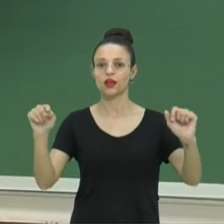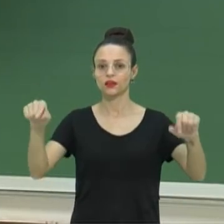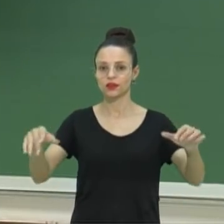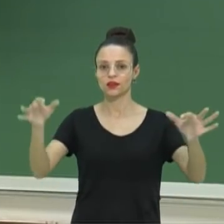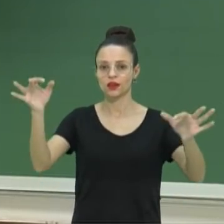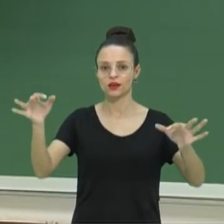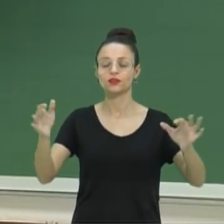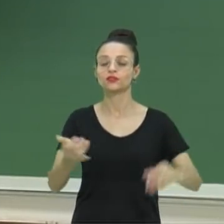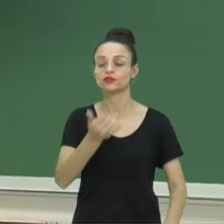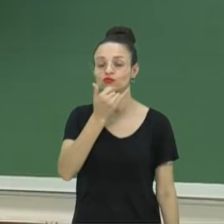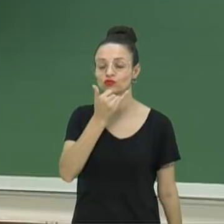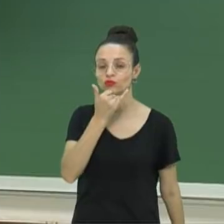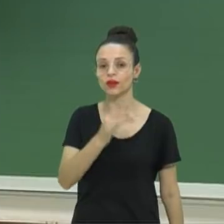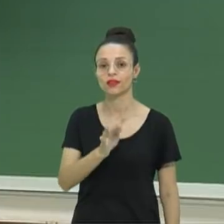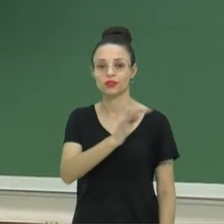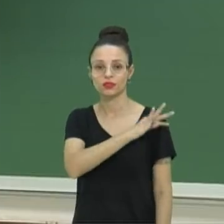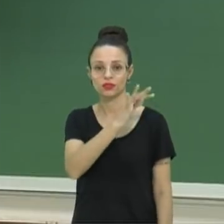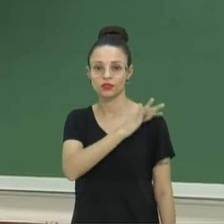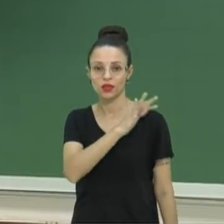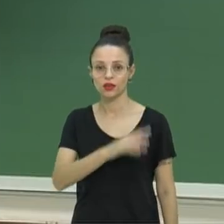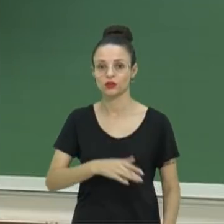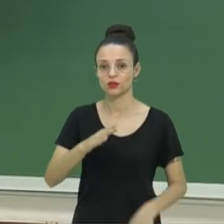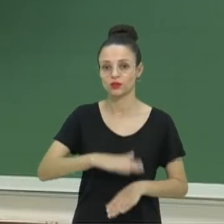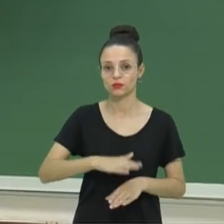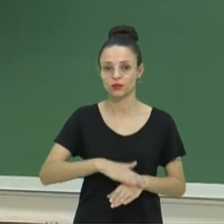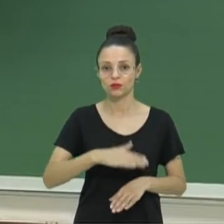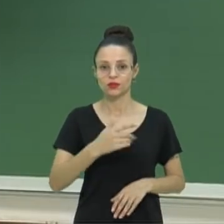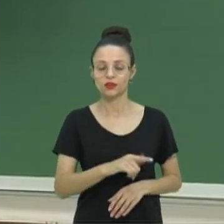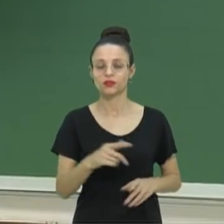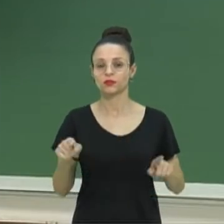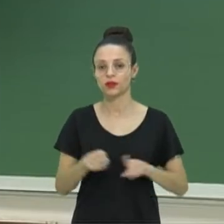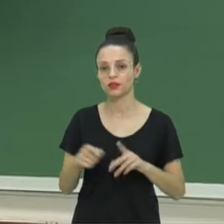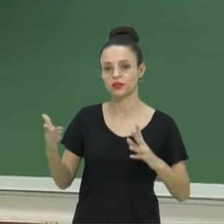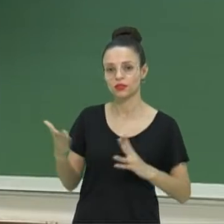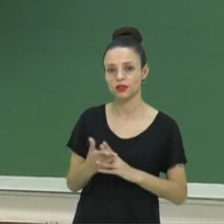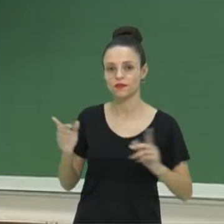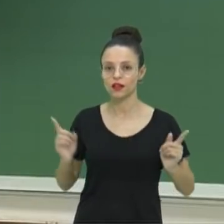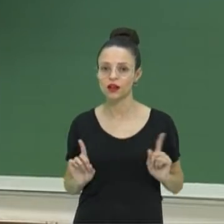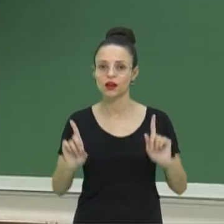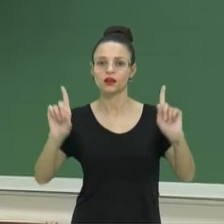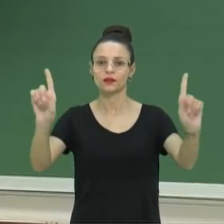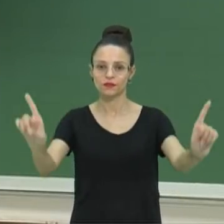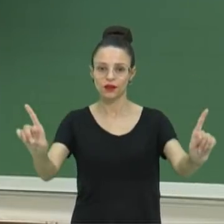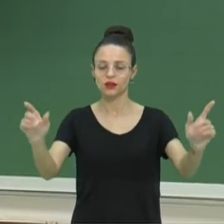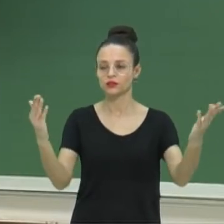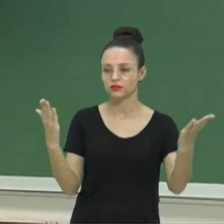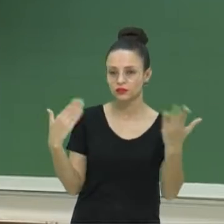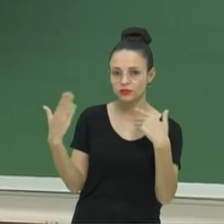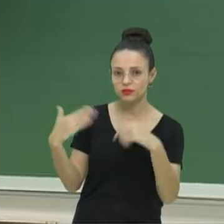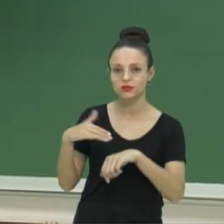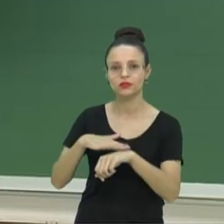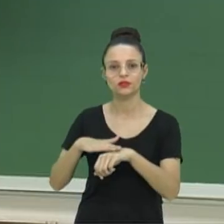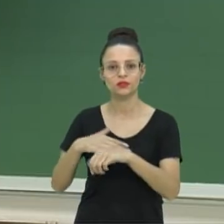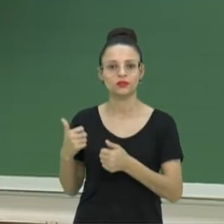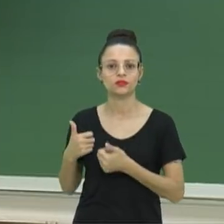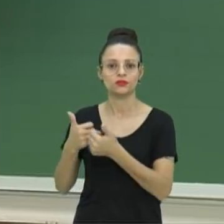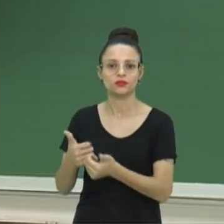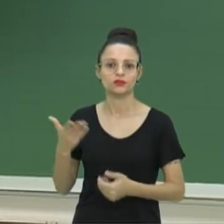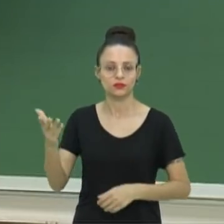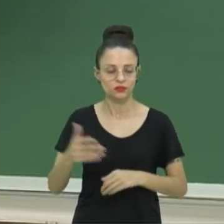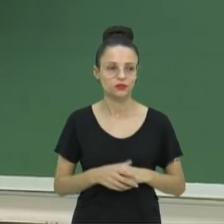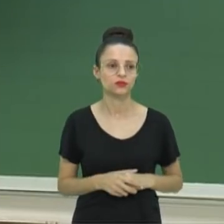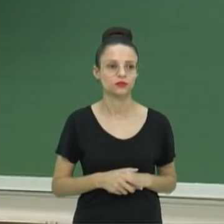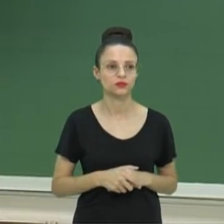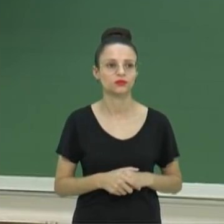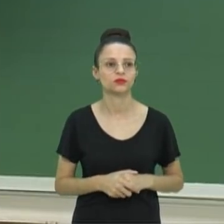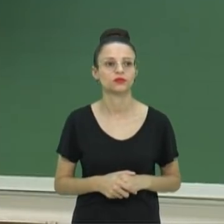também, o técnico, né, do atleta, e nos intervalos, né, é onde o atleta vai seguir